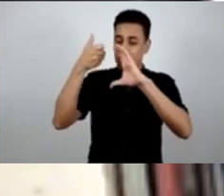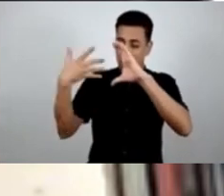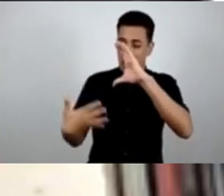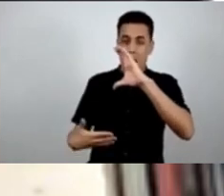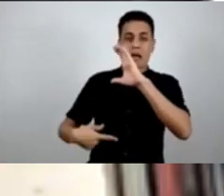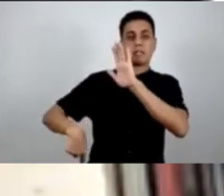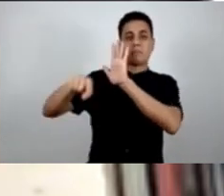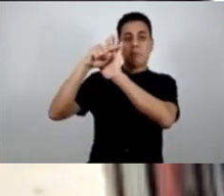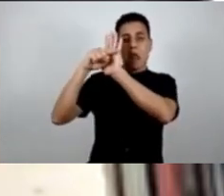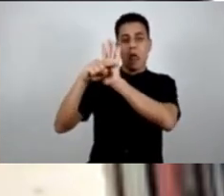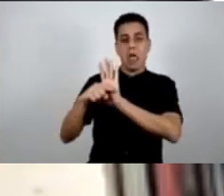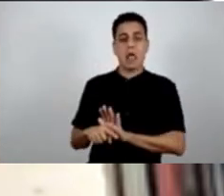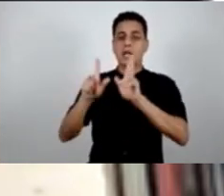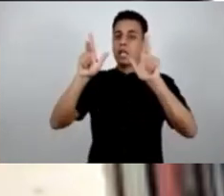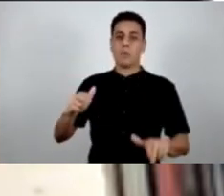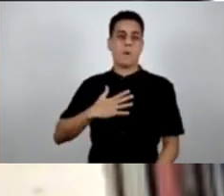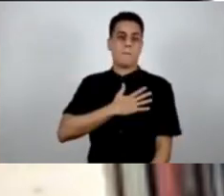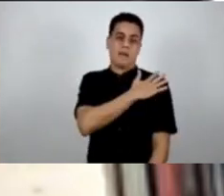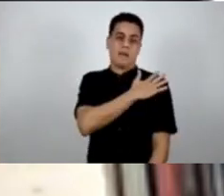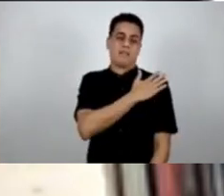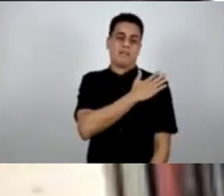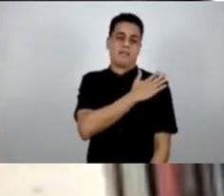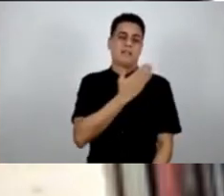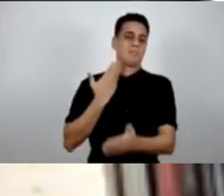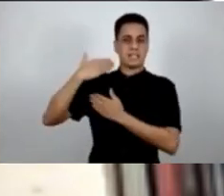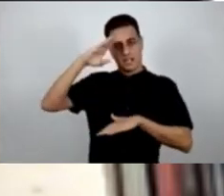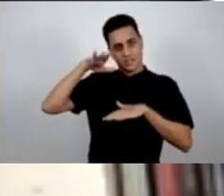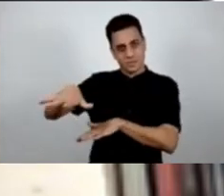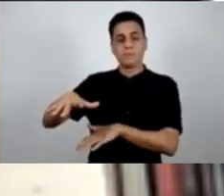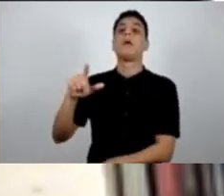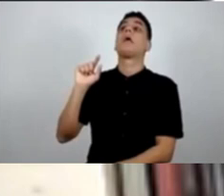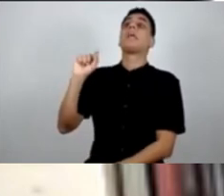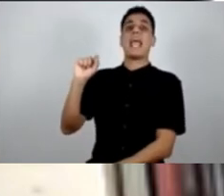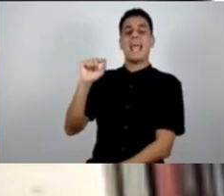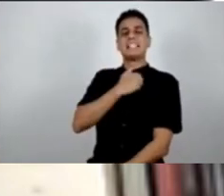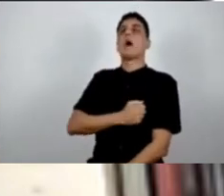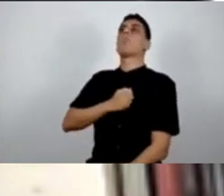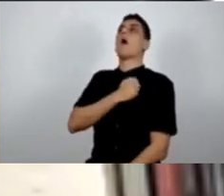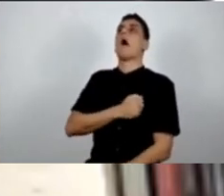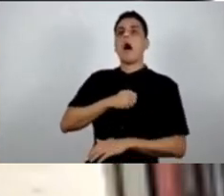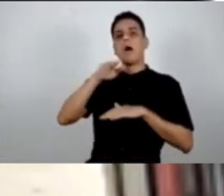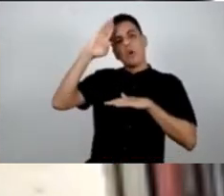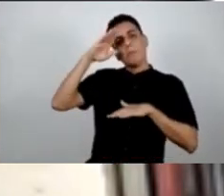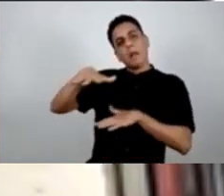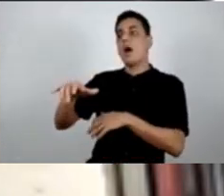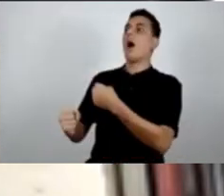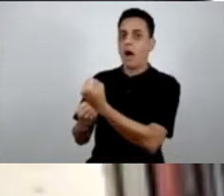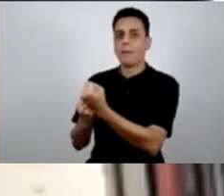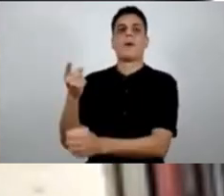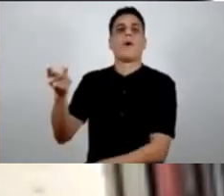antigos militares broncos, não é? Da ditadura. Ele é apoiado por saudosistas da ditadura, por conservadores